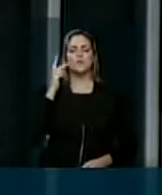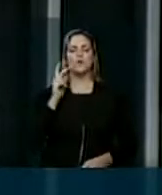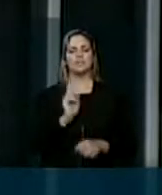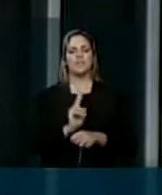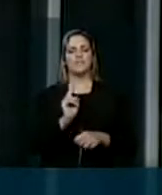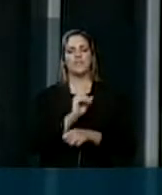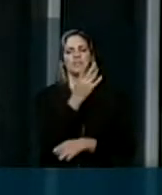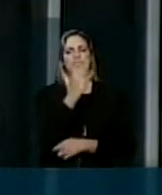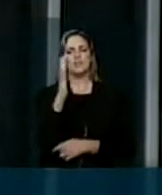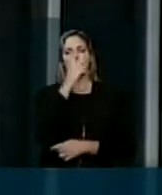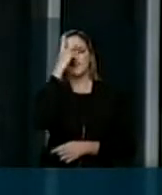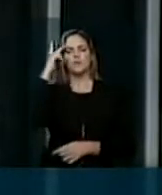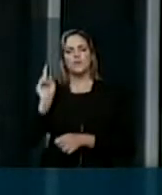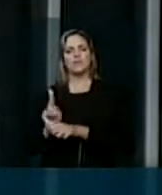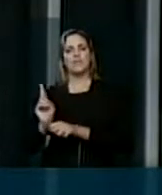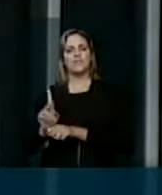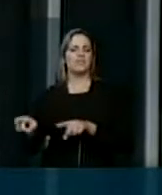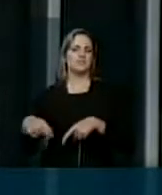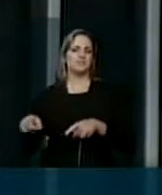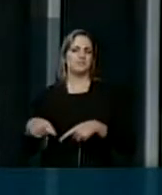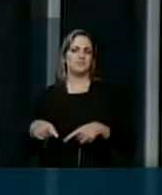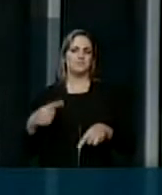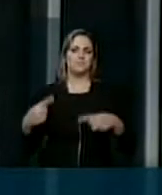e me permita fazer essa brincadeira com Vossa Excelência.